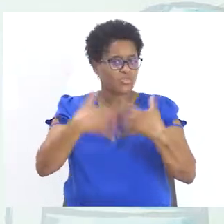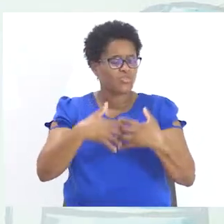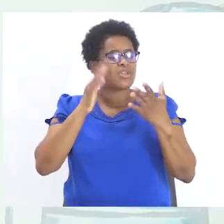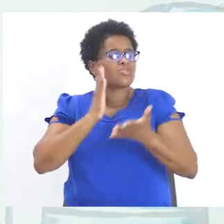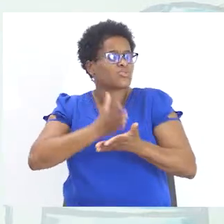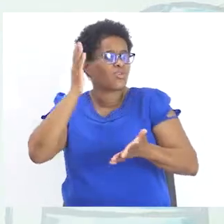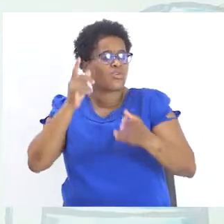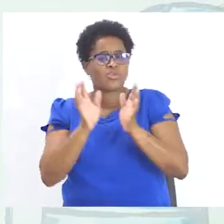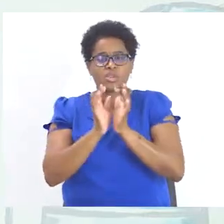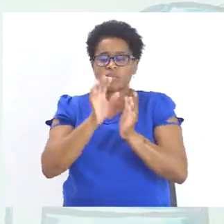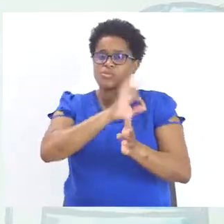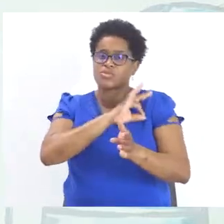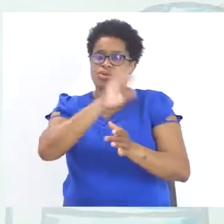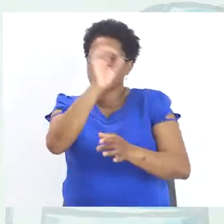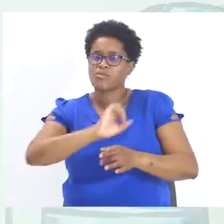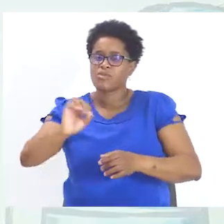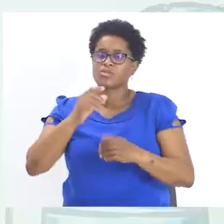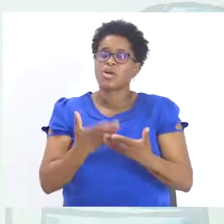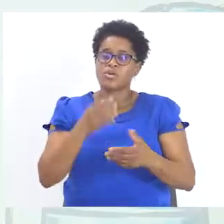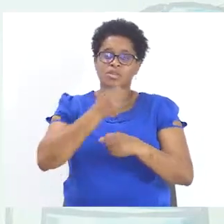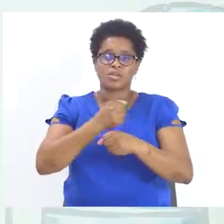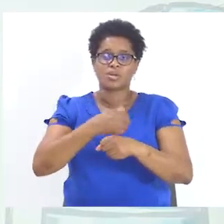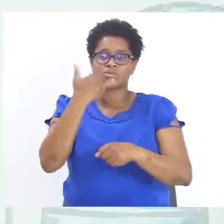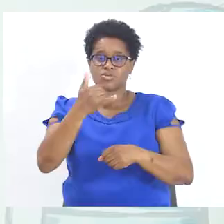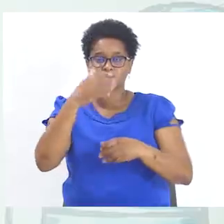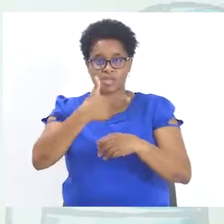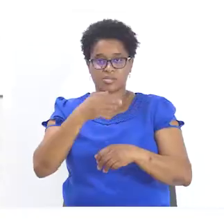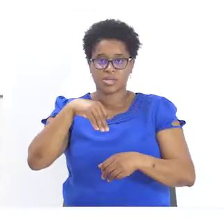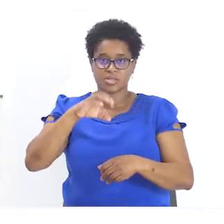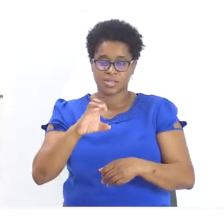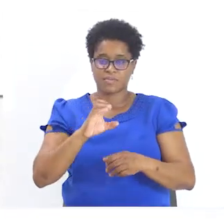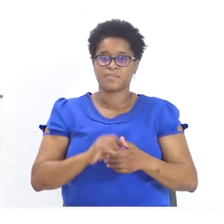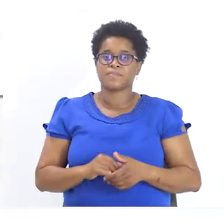só contactar o vosso professor. Vamos para o exercício 2 de TPC.